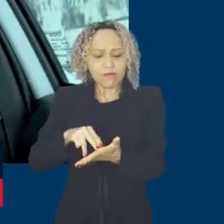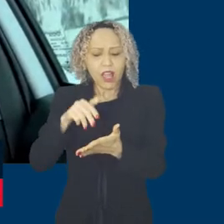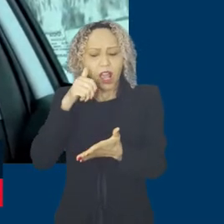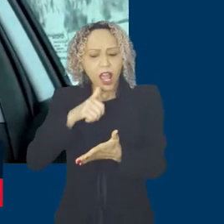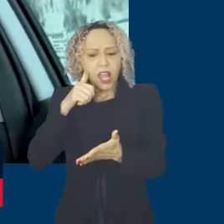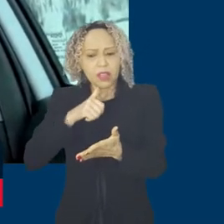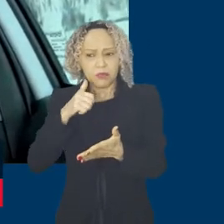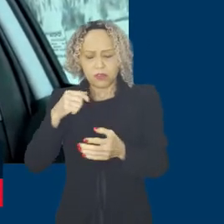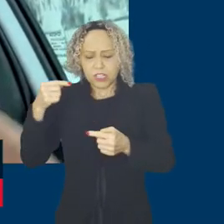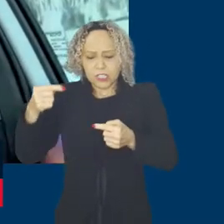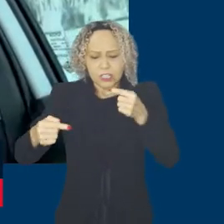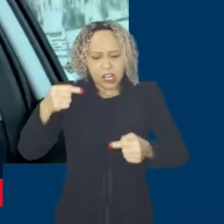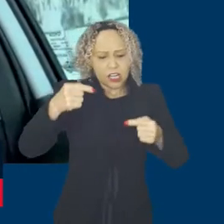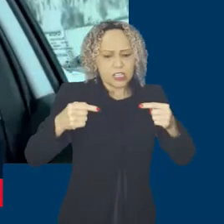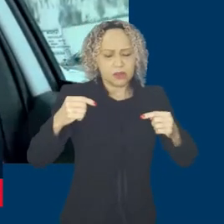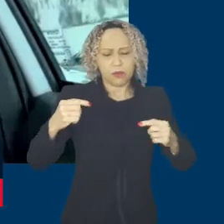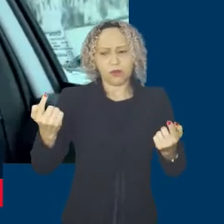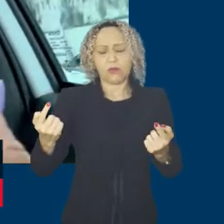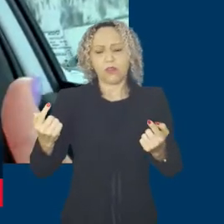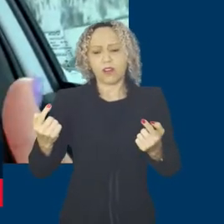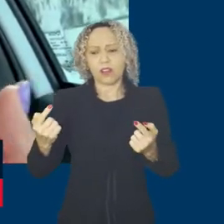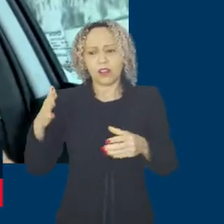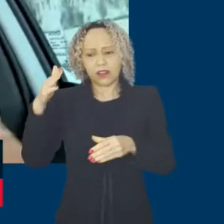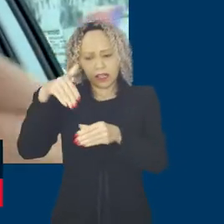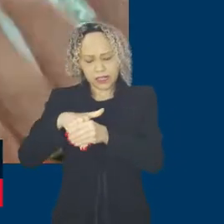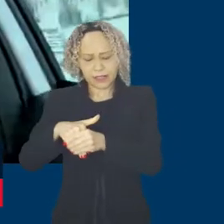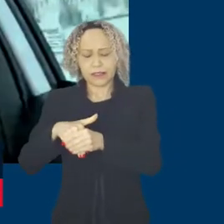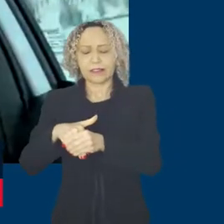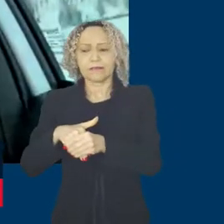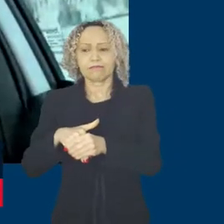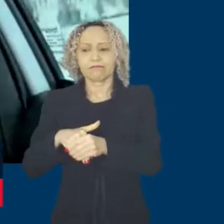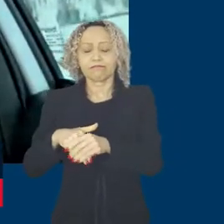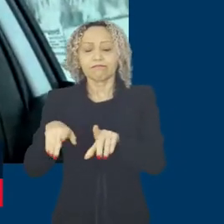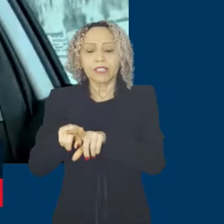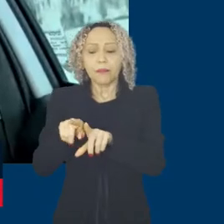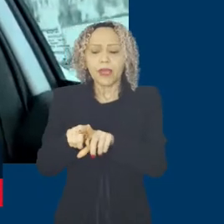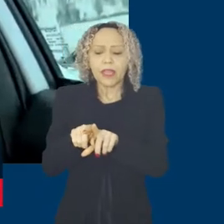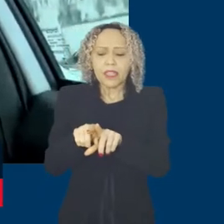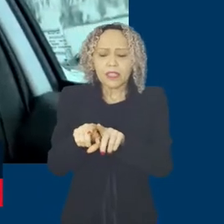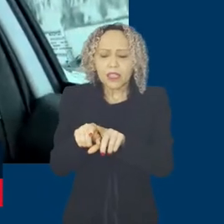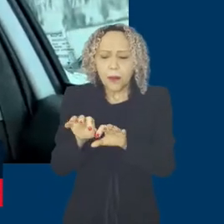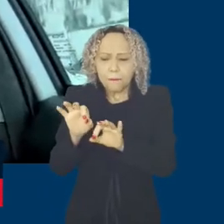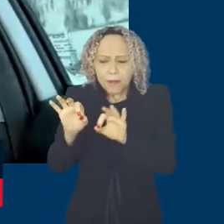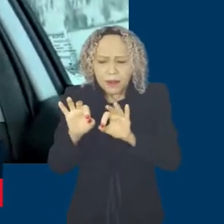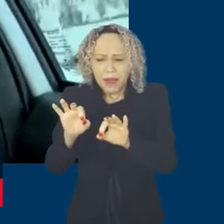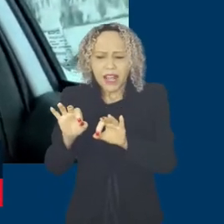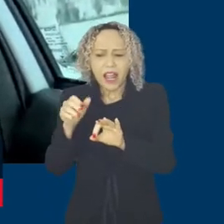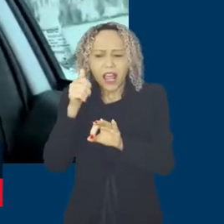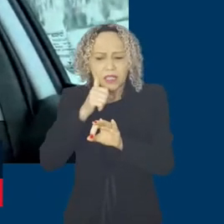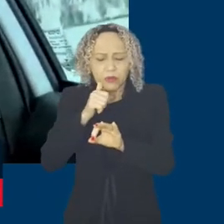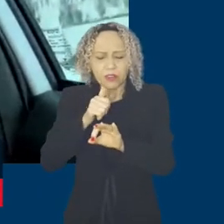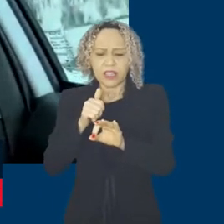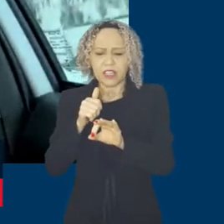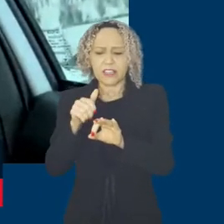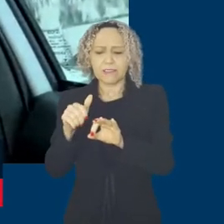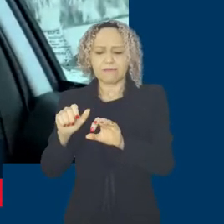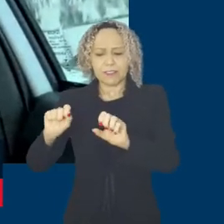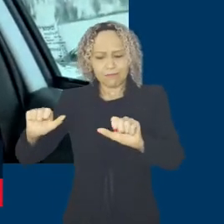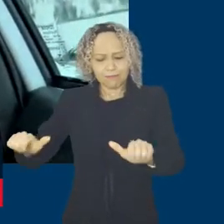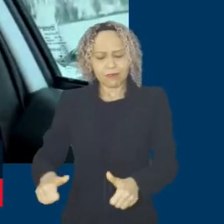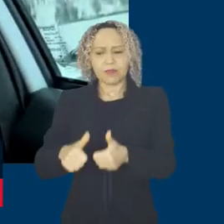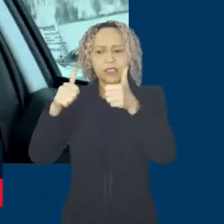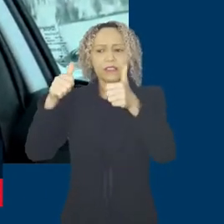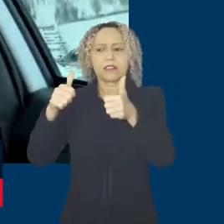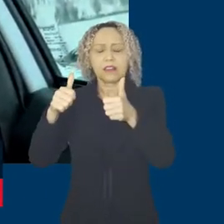eleitoral e também prepará-las, quem tem pretensões de disputar para prefeita, por exemplo, para o ano que vem a